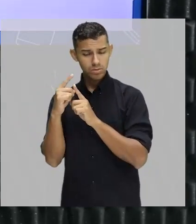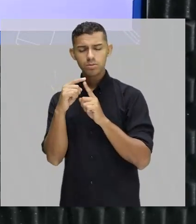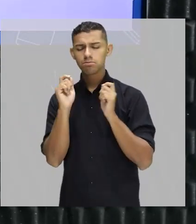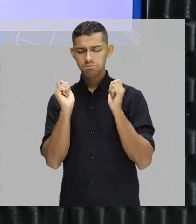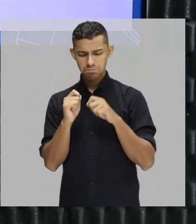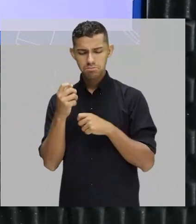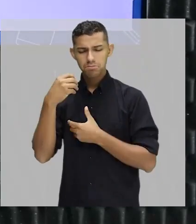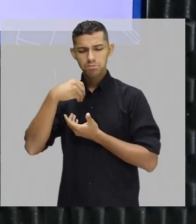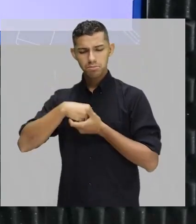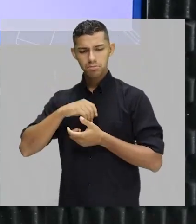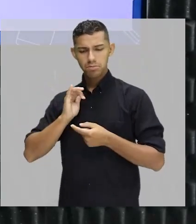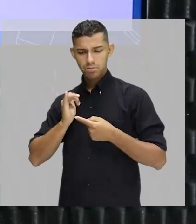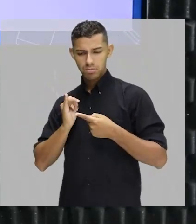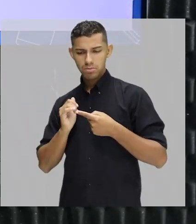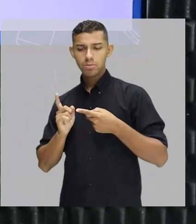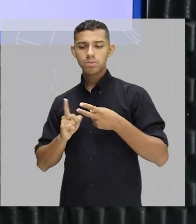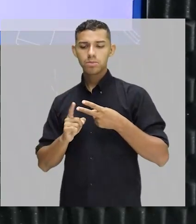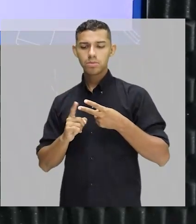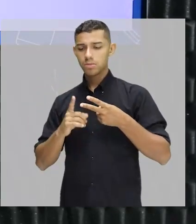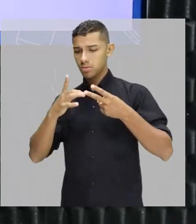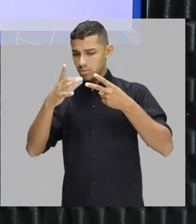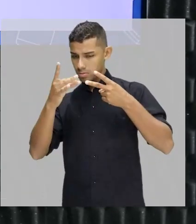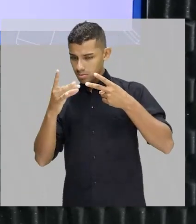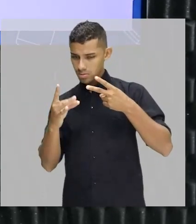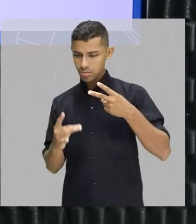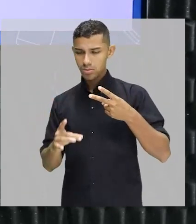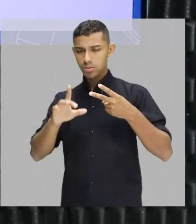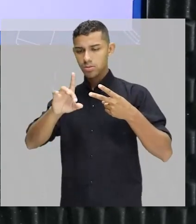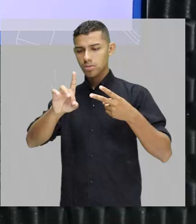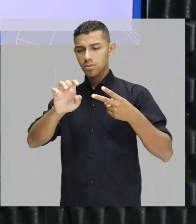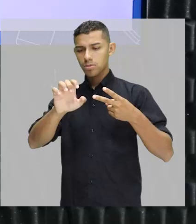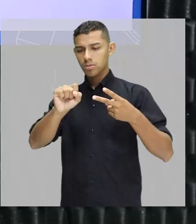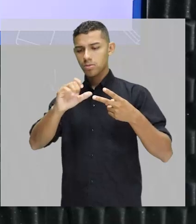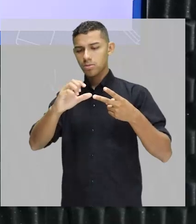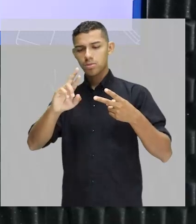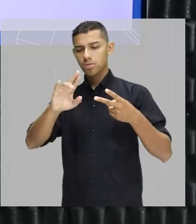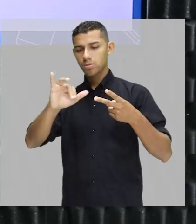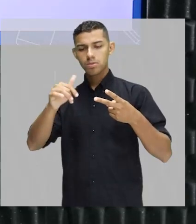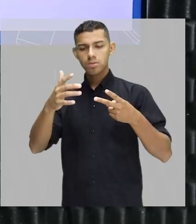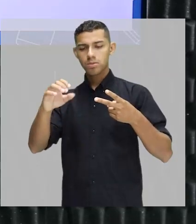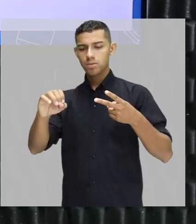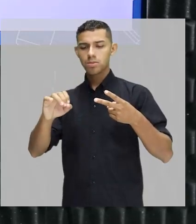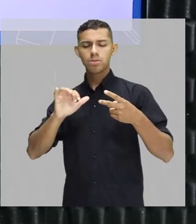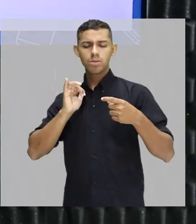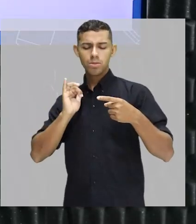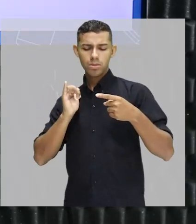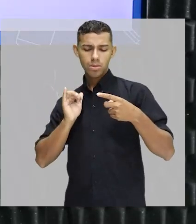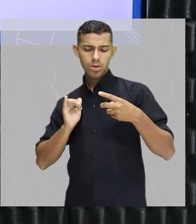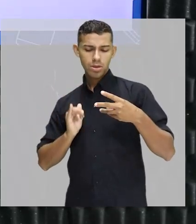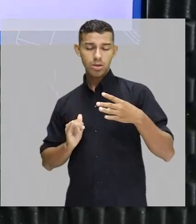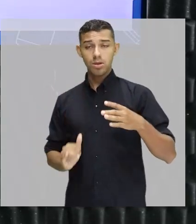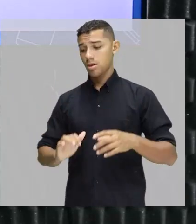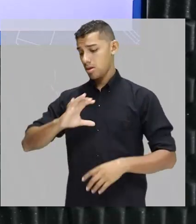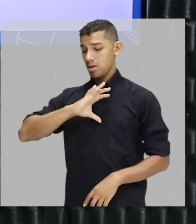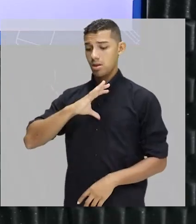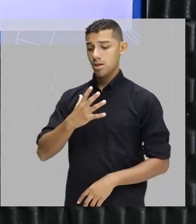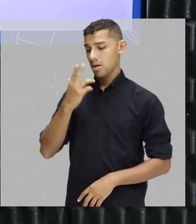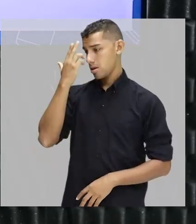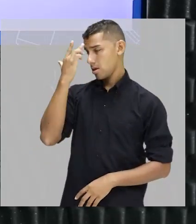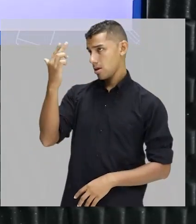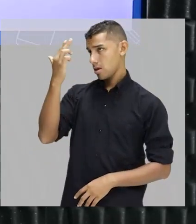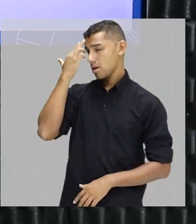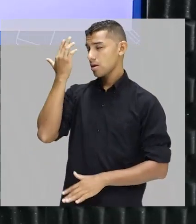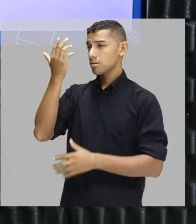da narração eu posso ter também a descrição. Eu estou narrando uma história, estou narrando uma aventura e dentro